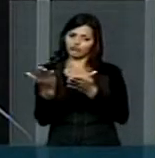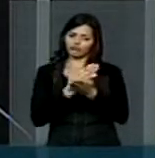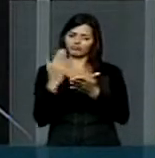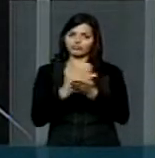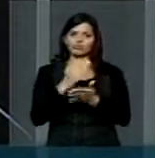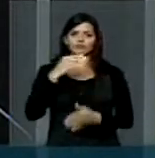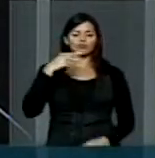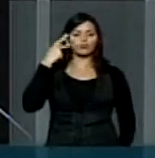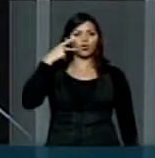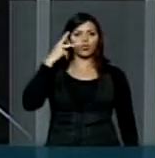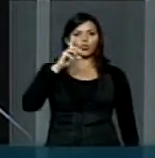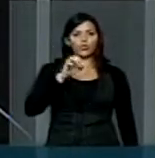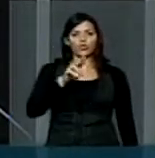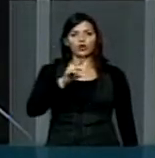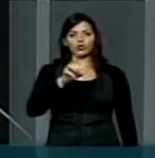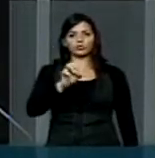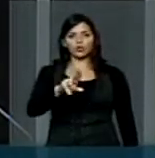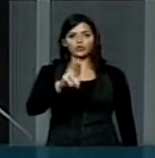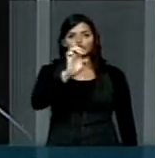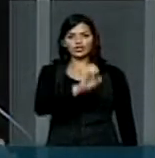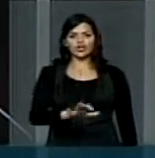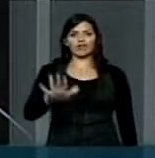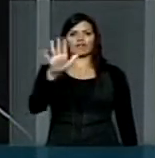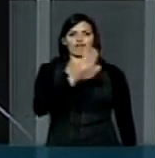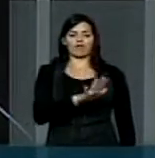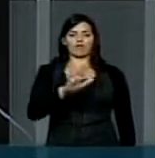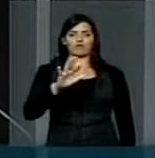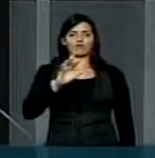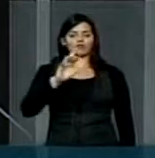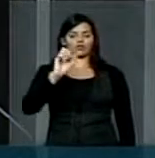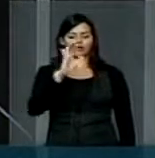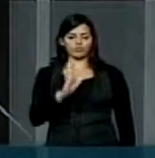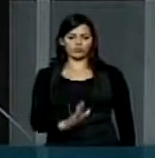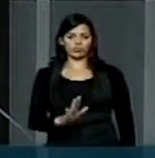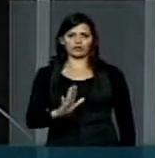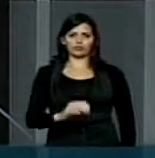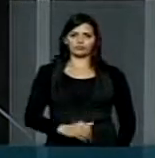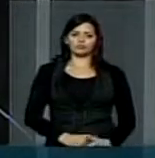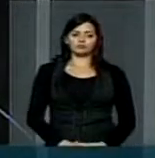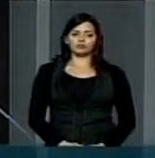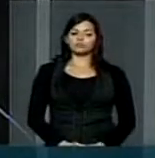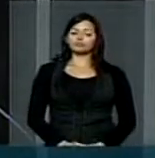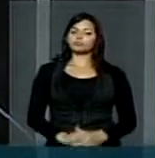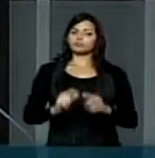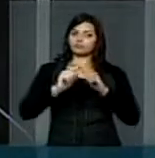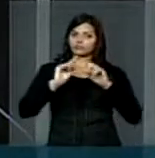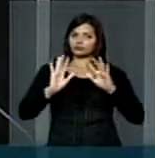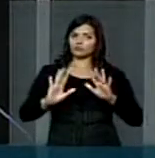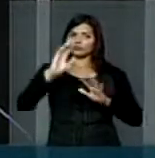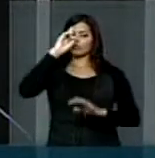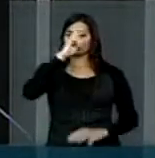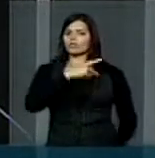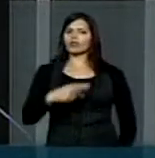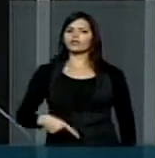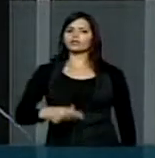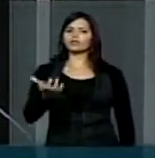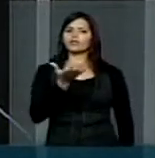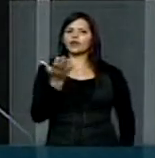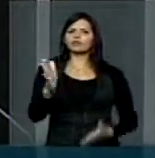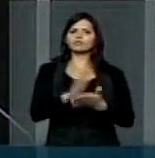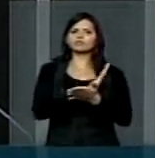Luiz Carlos dos Santos Gonçalves. Quero, no entanto, senhor presidente, fazer aqui